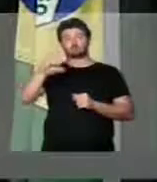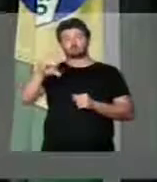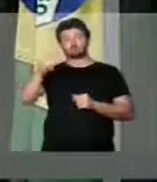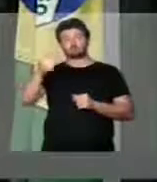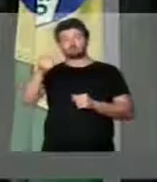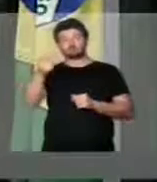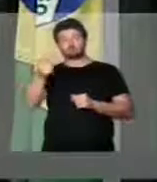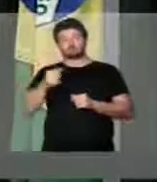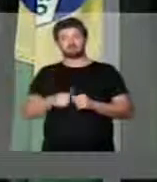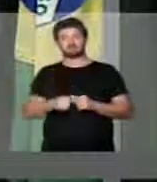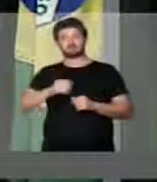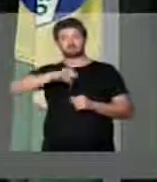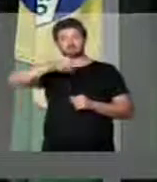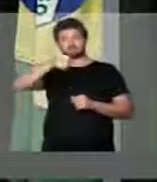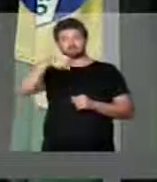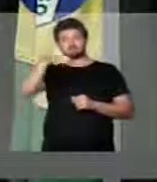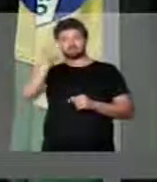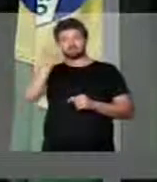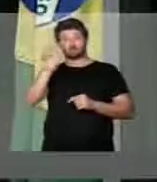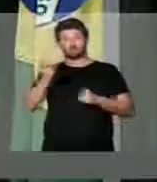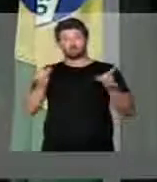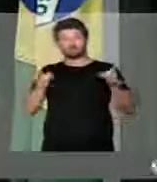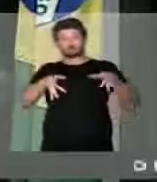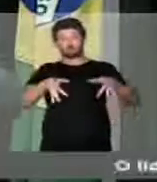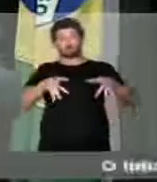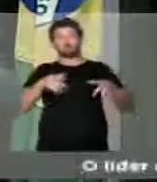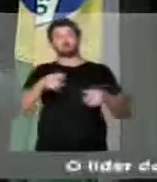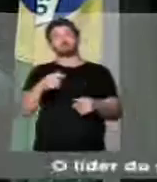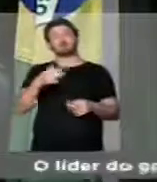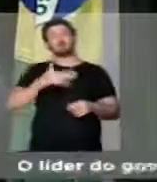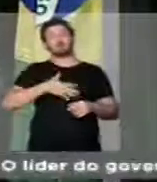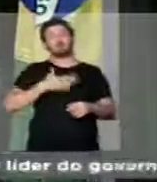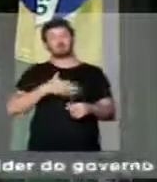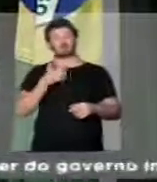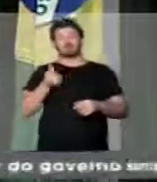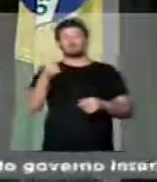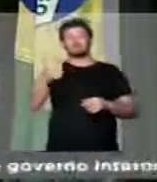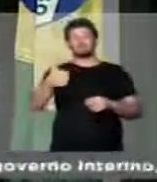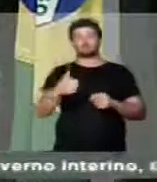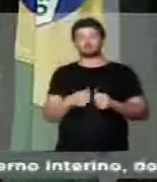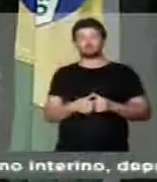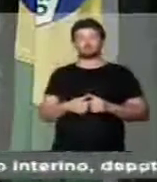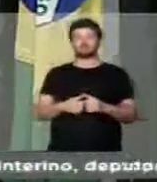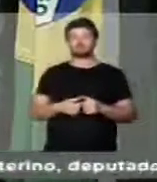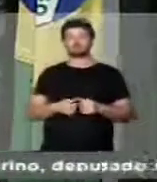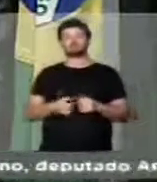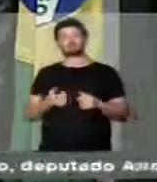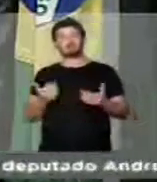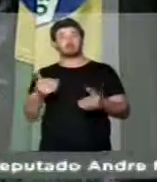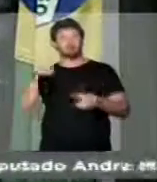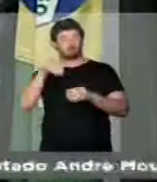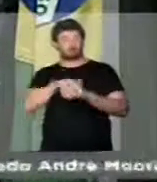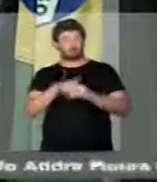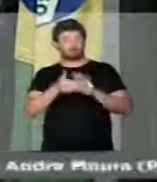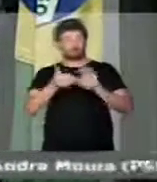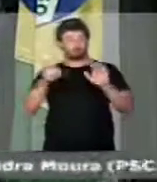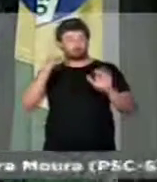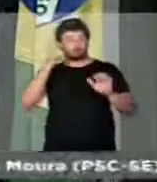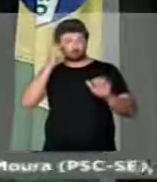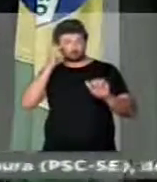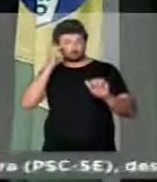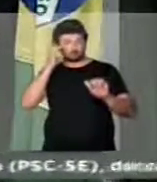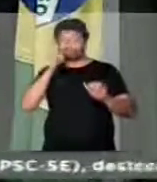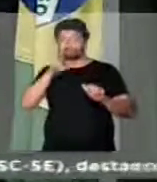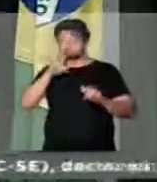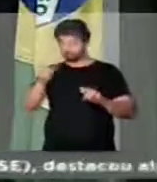Jânio renunciou em 25 de agosto de 61. Como a votação final do impeachment da presidente